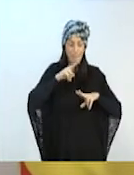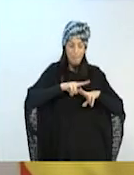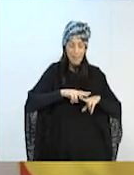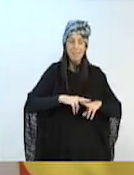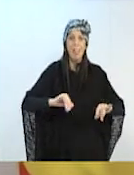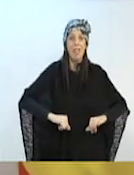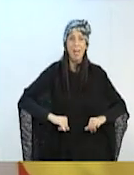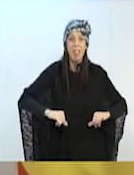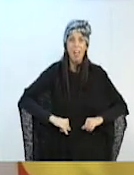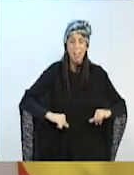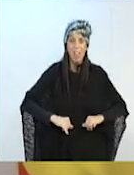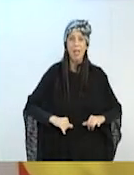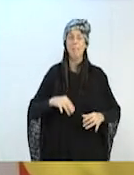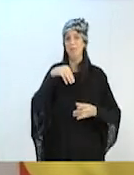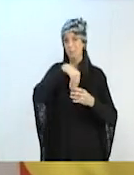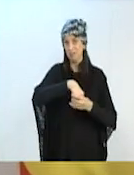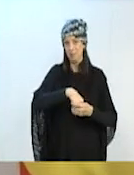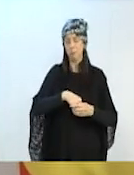calamitosa.